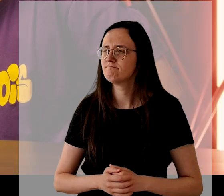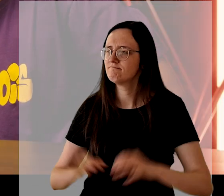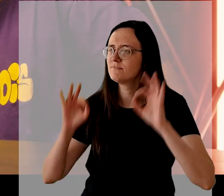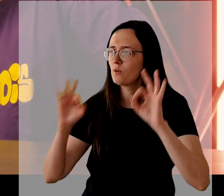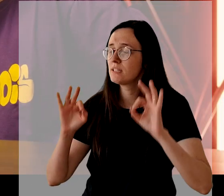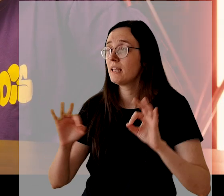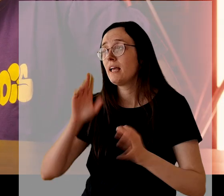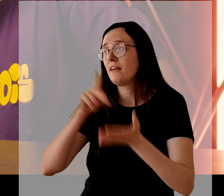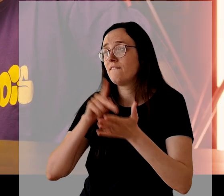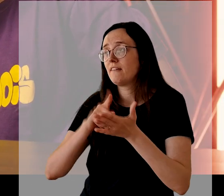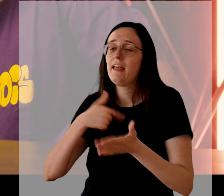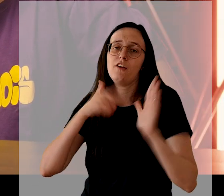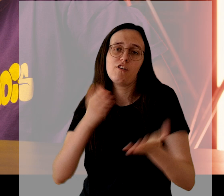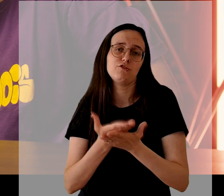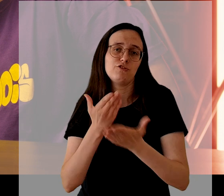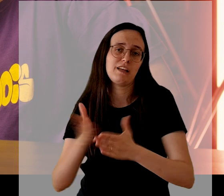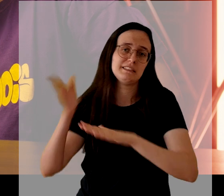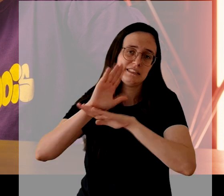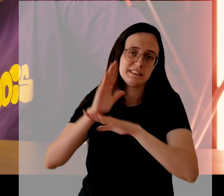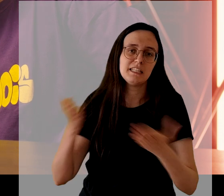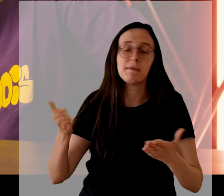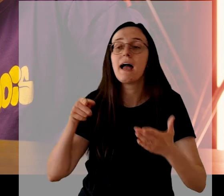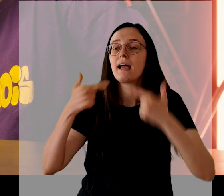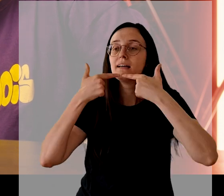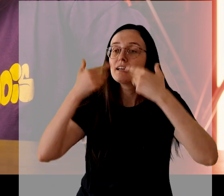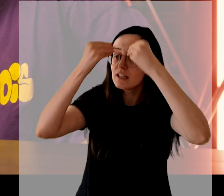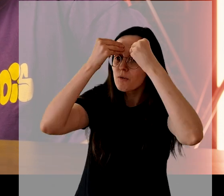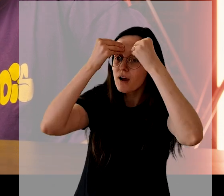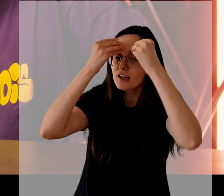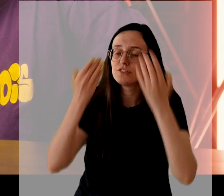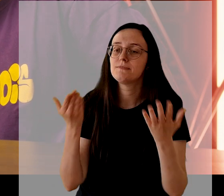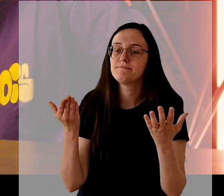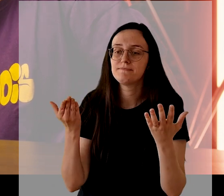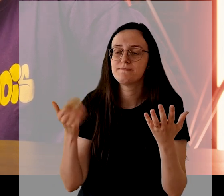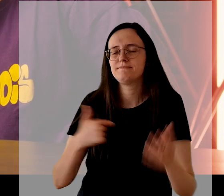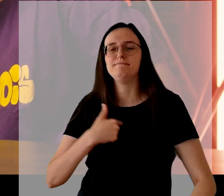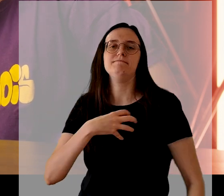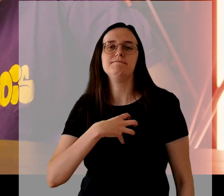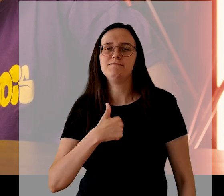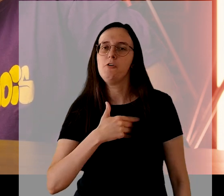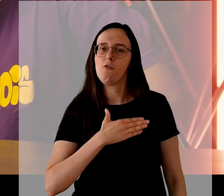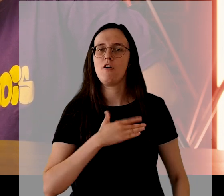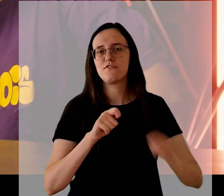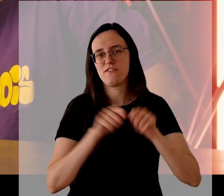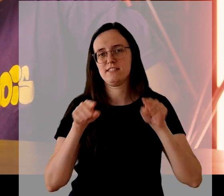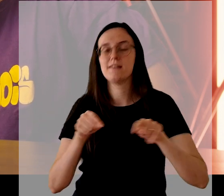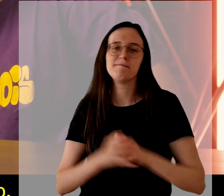certeza. Primeiro porque eu estudei cinema, né? Então é a linguagem que eu sinto que eu gosto de fazer.